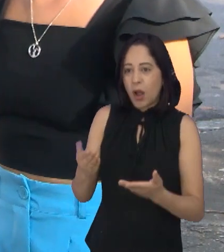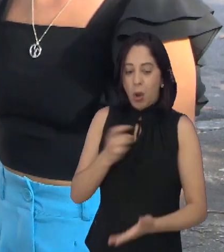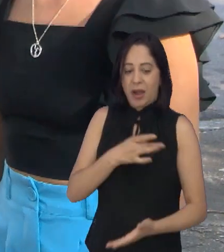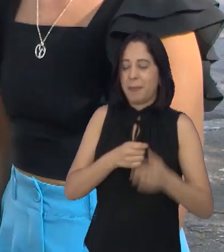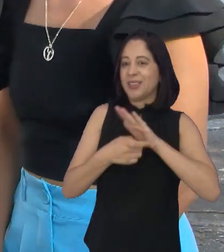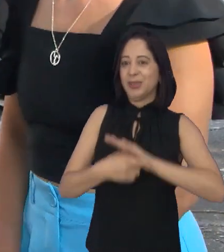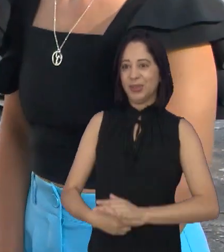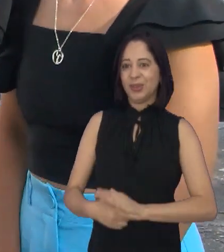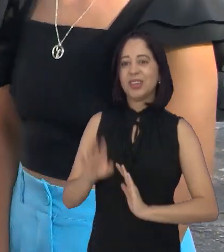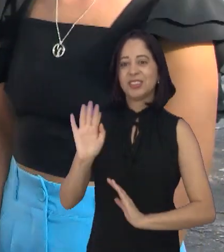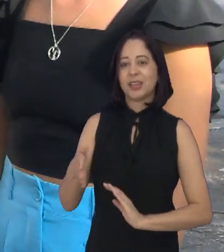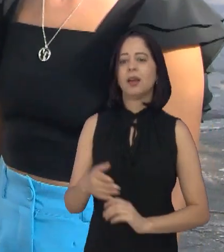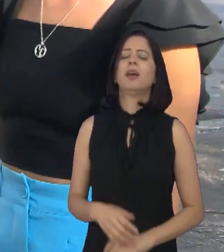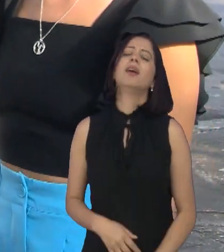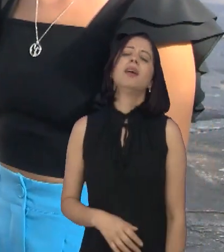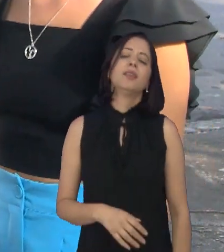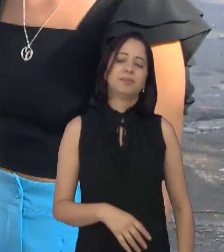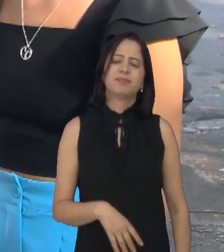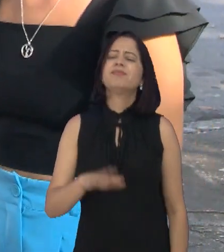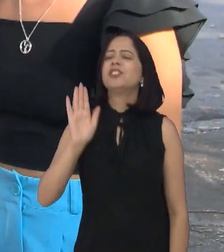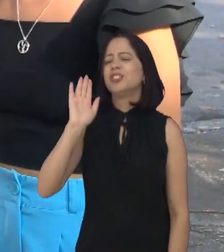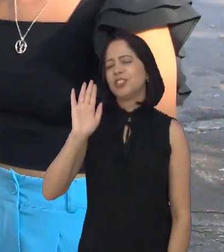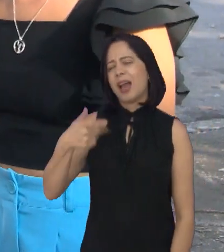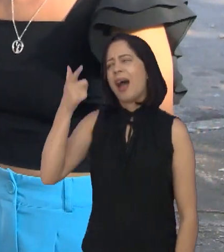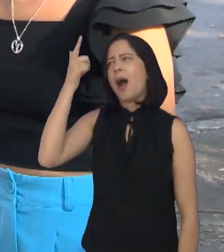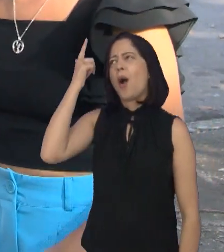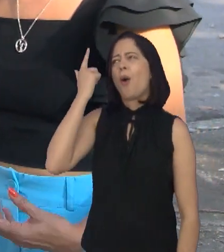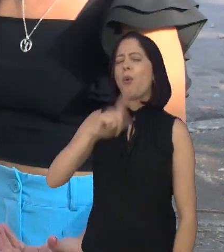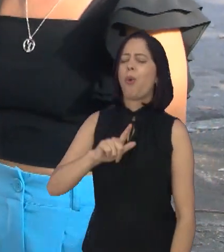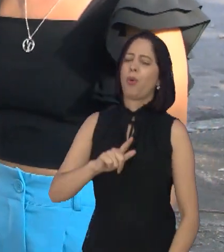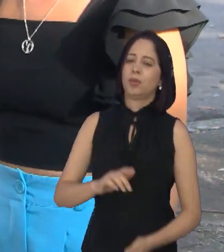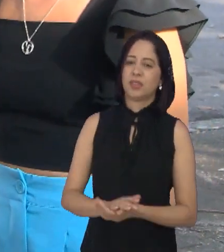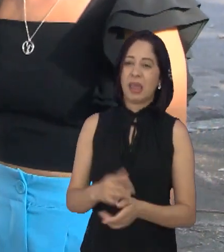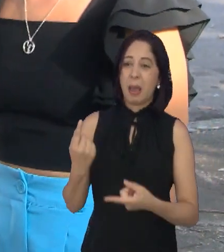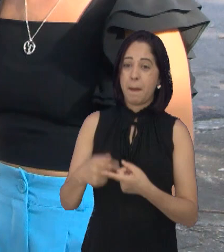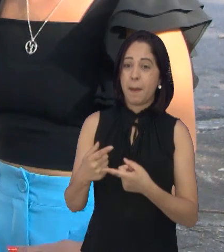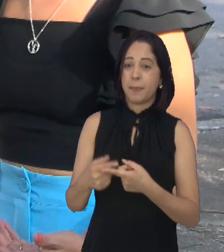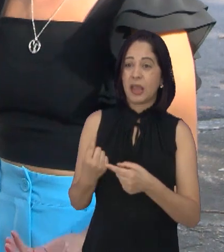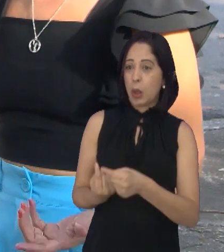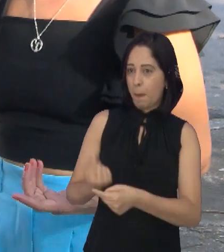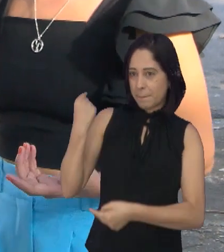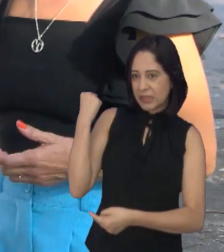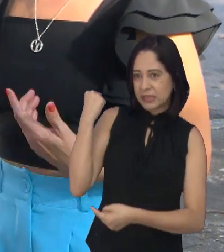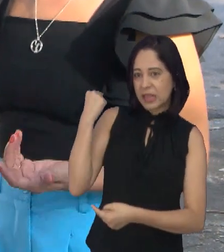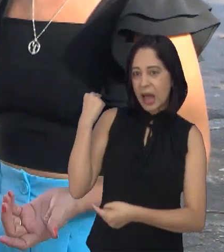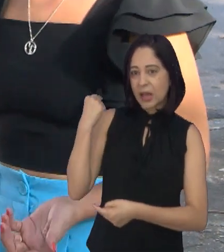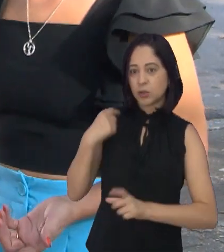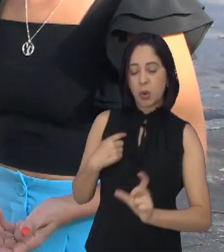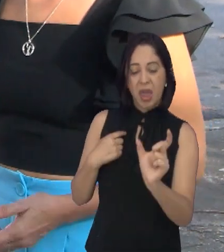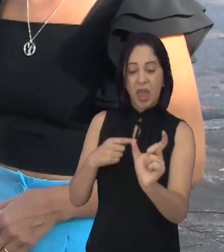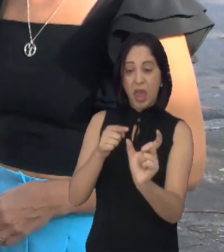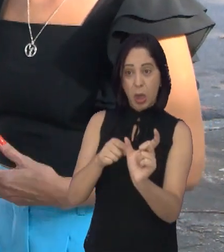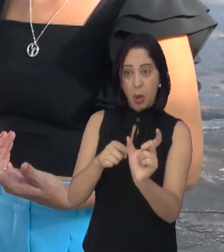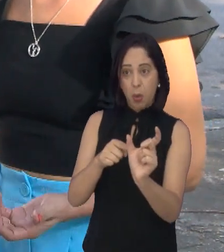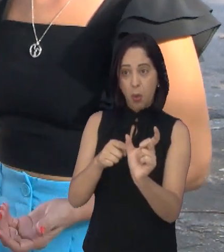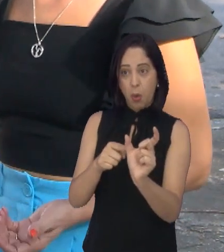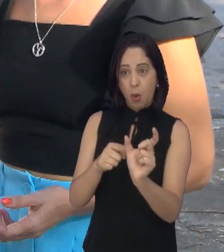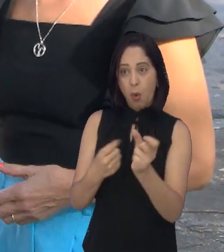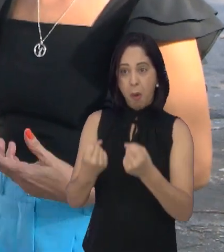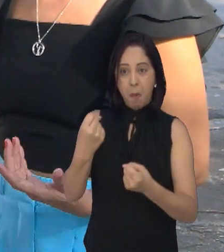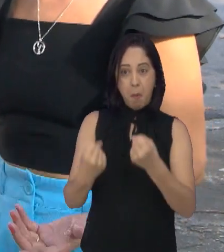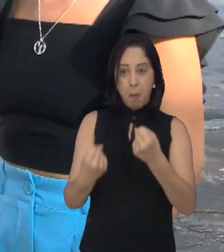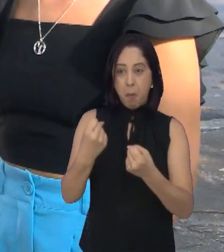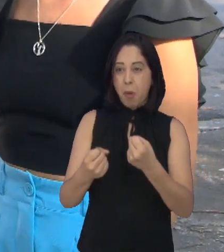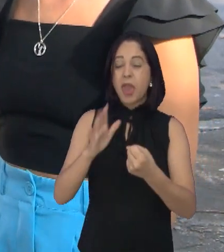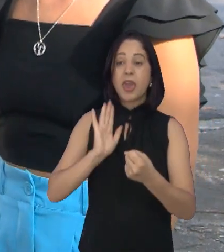Ah, sim, agora já está superado. Eu dirigia muito bem, eu tirei a minha habilitação grávida, então já dirigia há